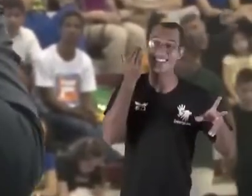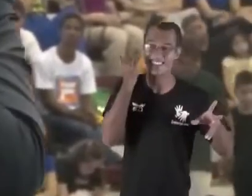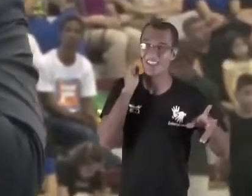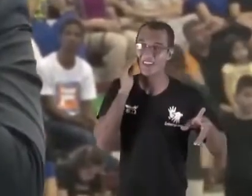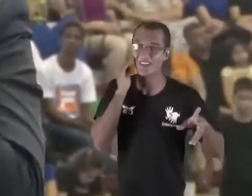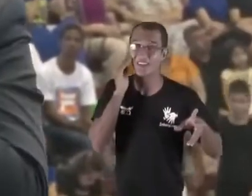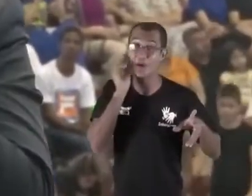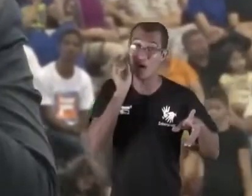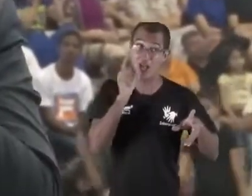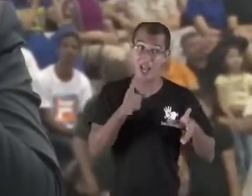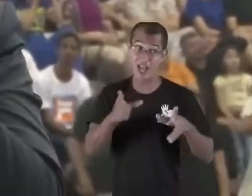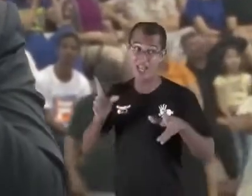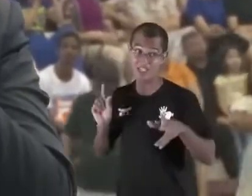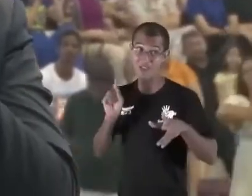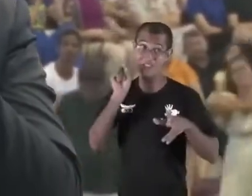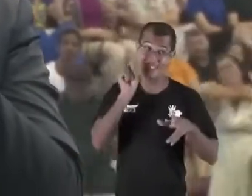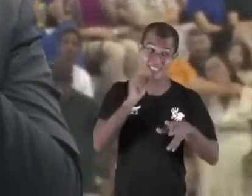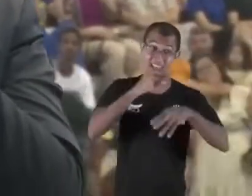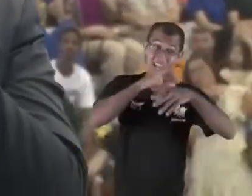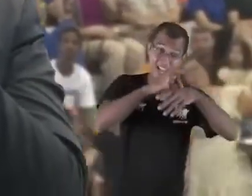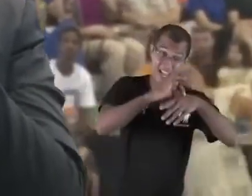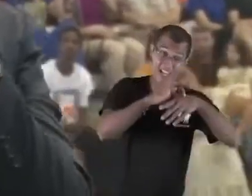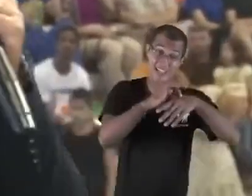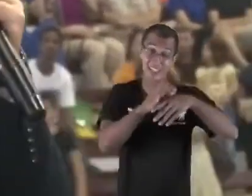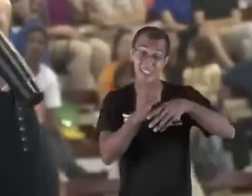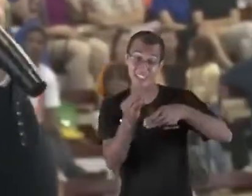Alguém entendeu aqui?